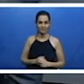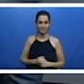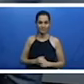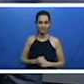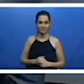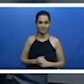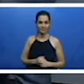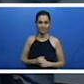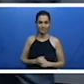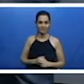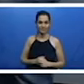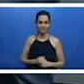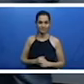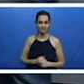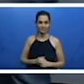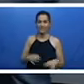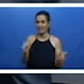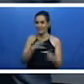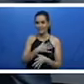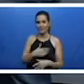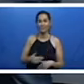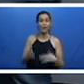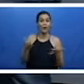Bom, passaram-se os 10 segundos.